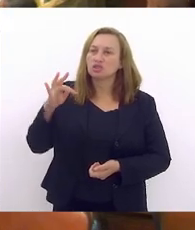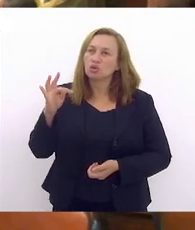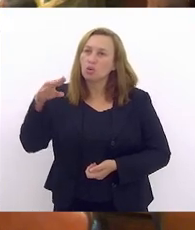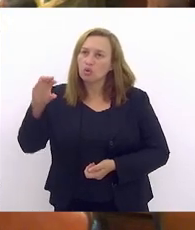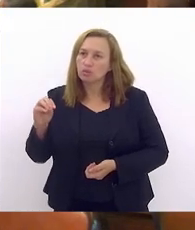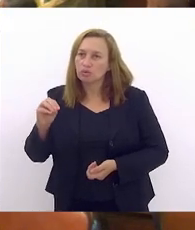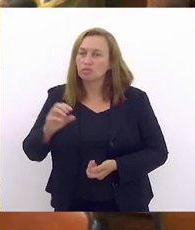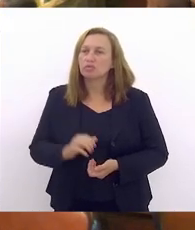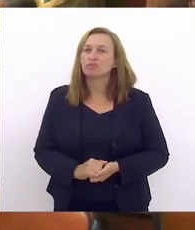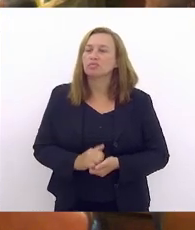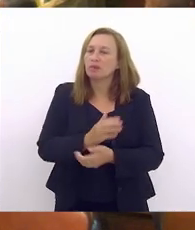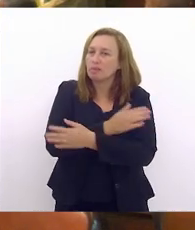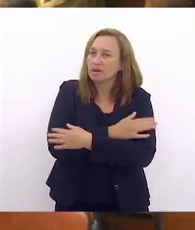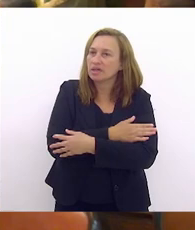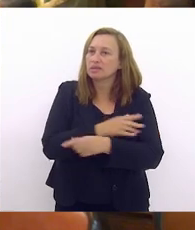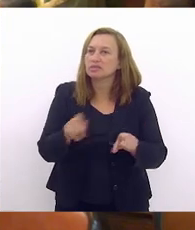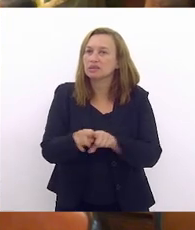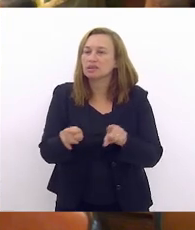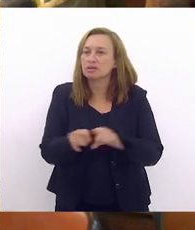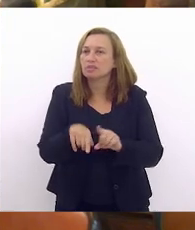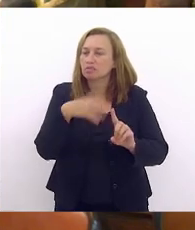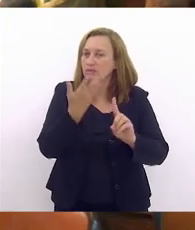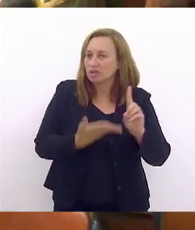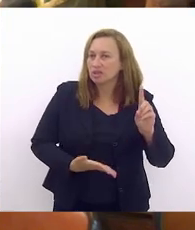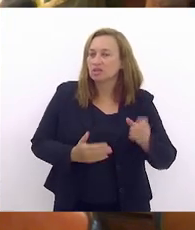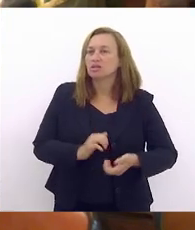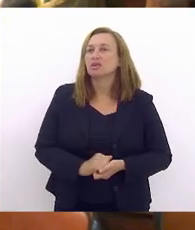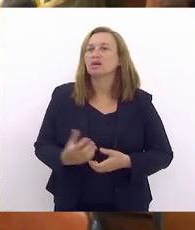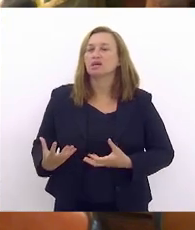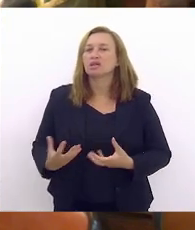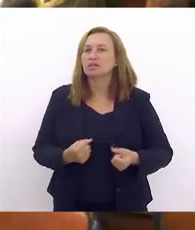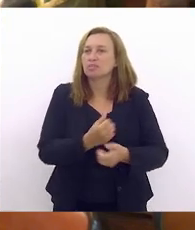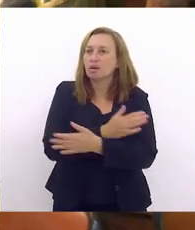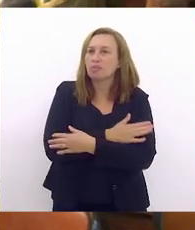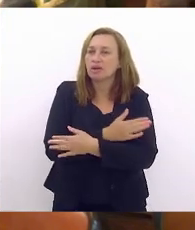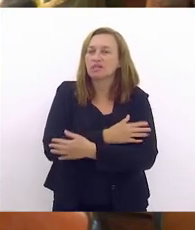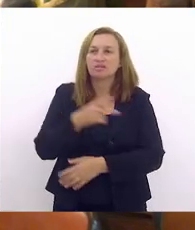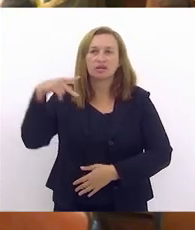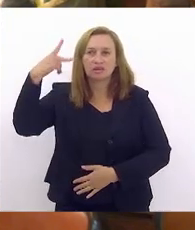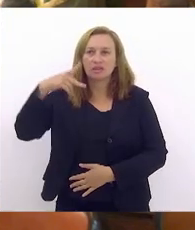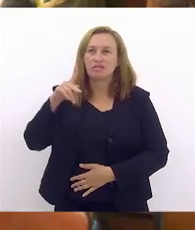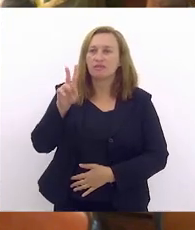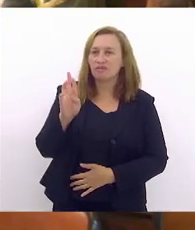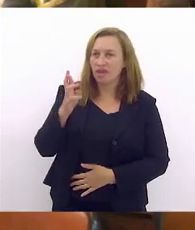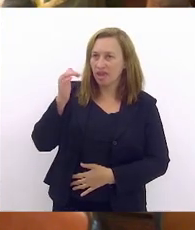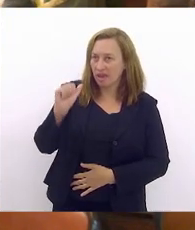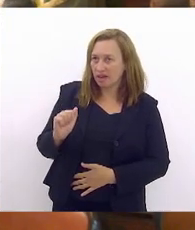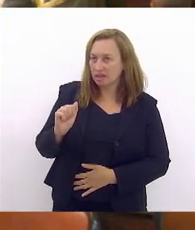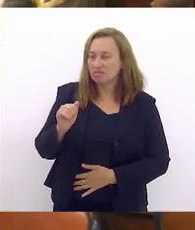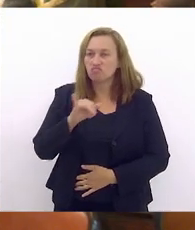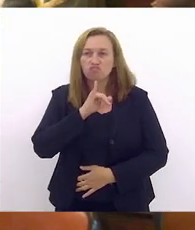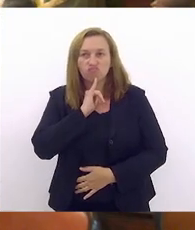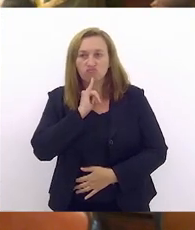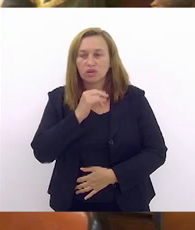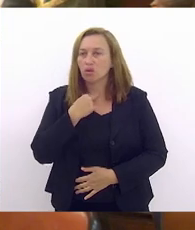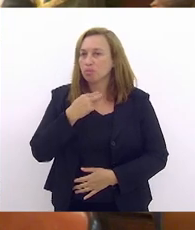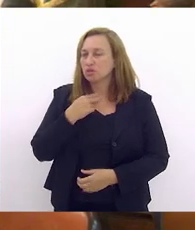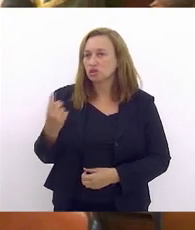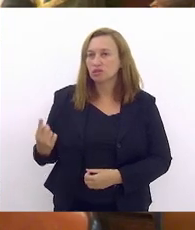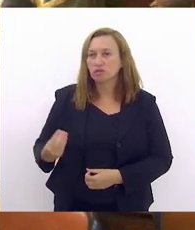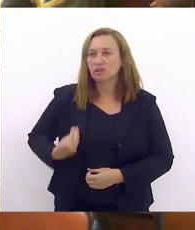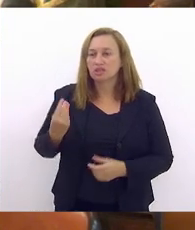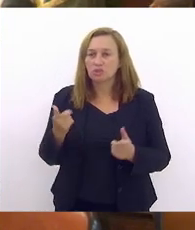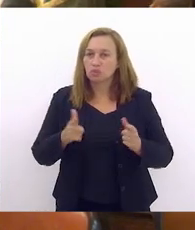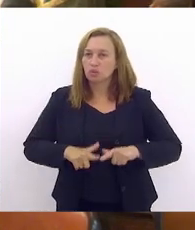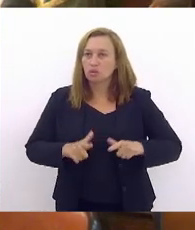mandando um abraço também para o homenageado. Receba um abraço da vereadora Vera Lins, que infelizmente também não pôde estar aqui, que